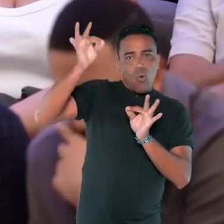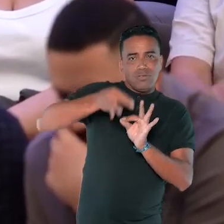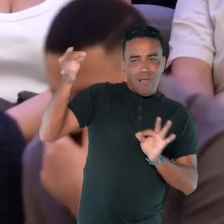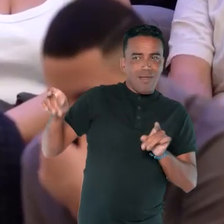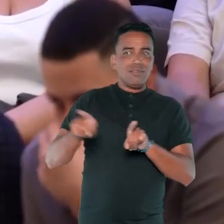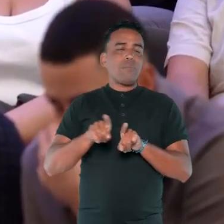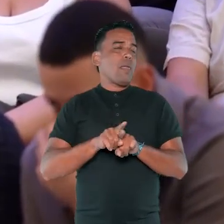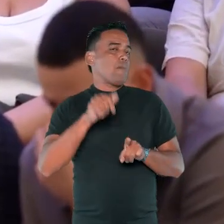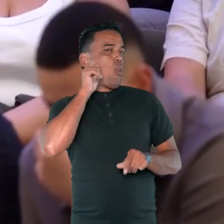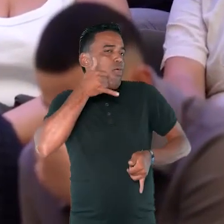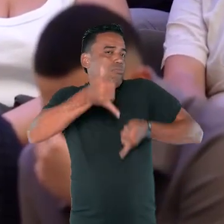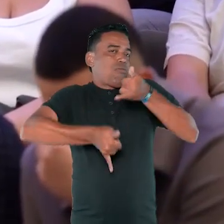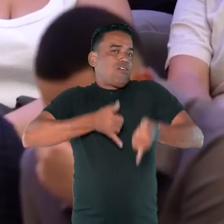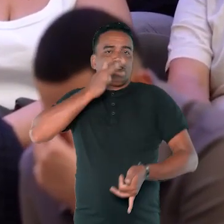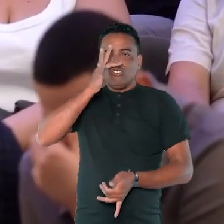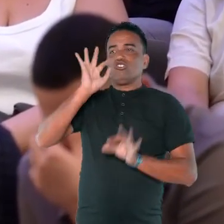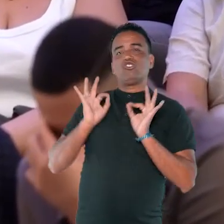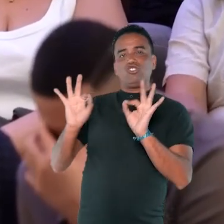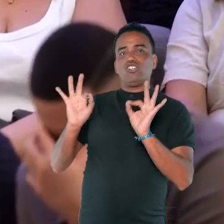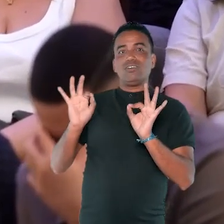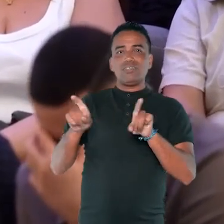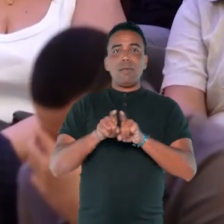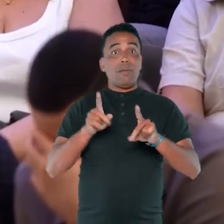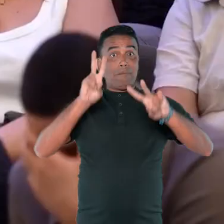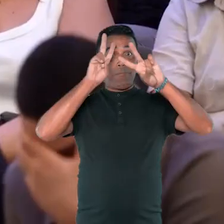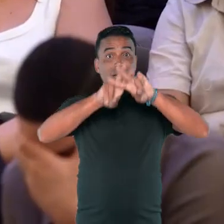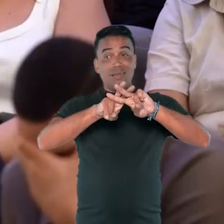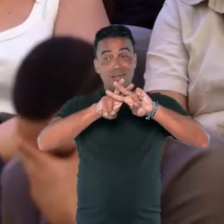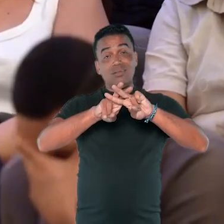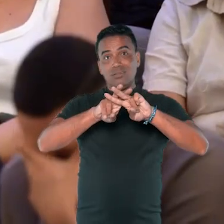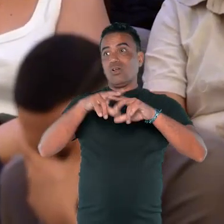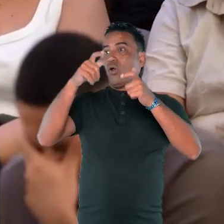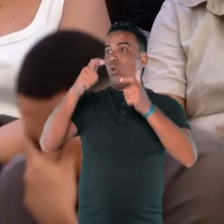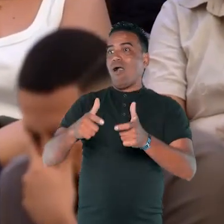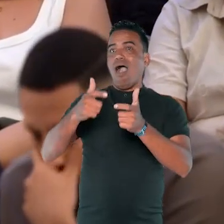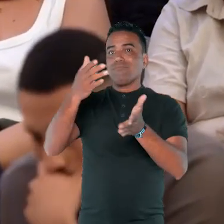carcereiros, e os que estão nos eitos e docas.